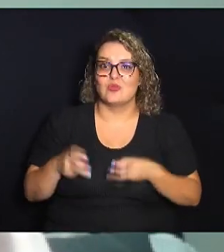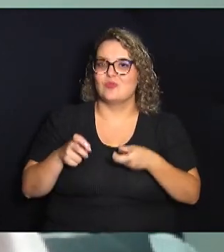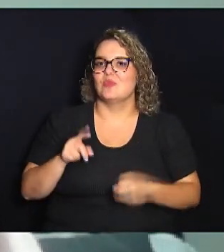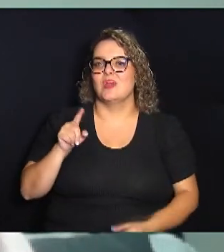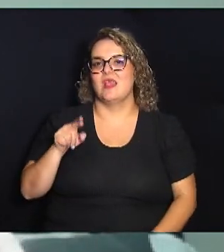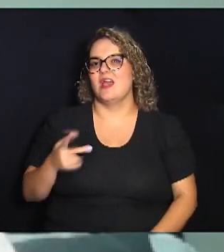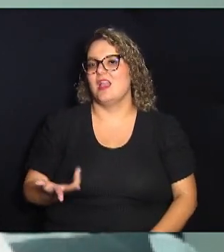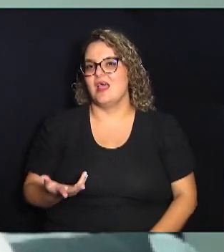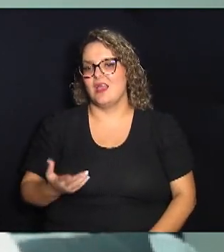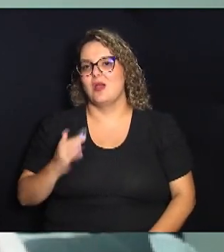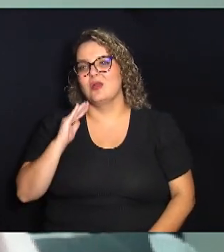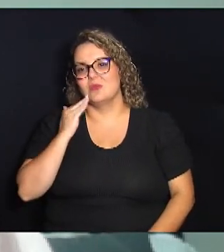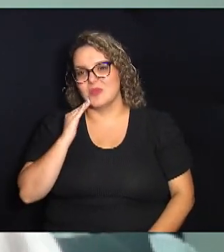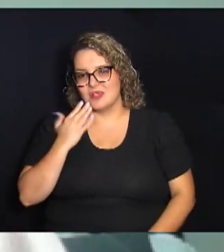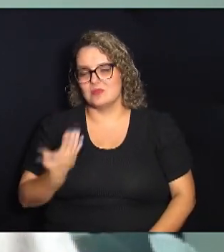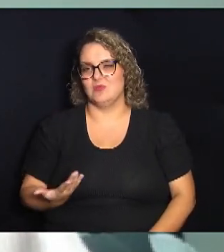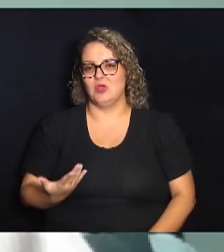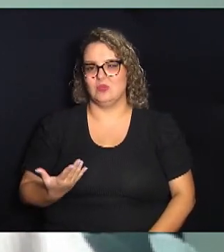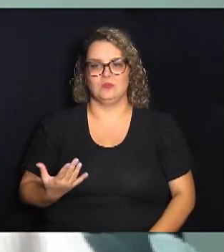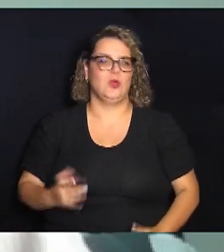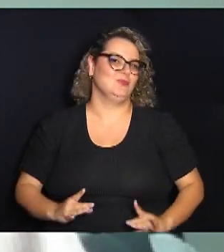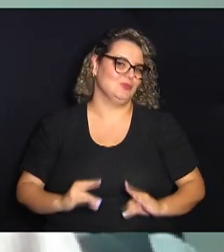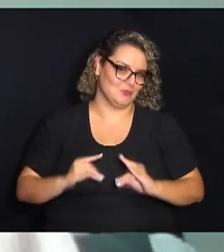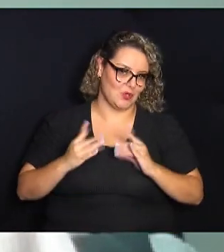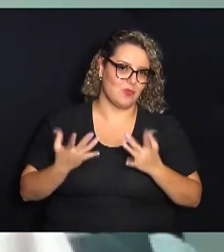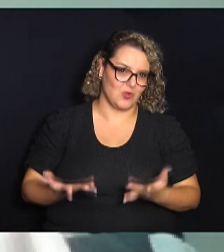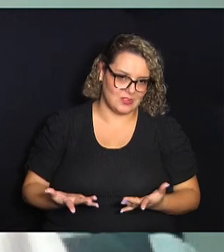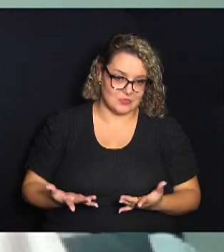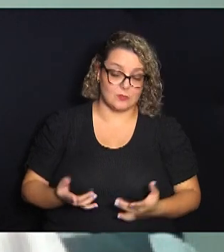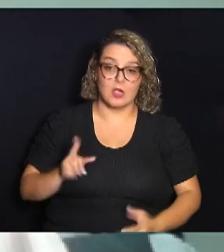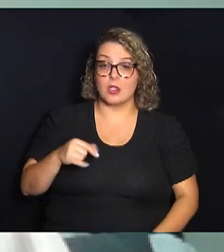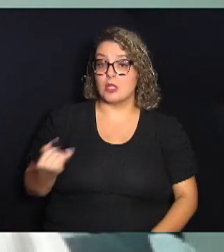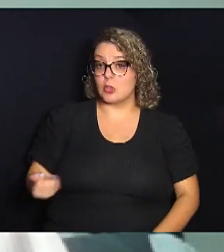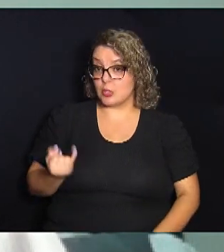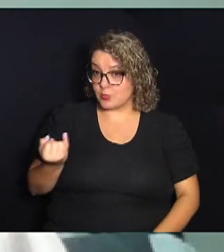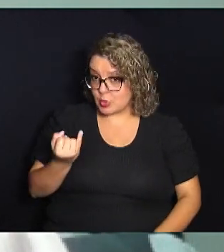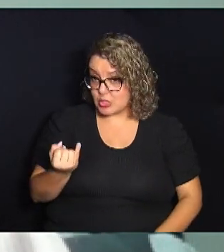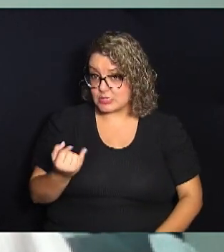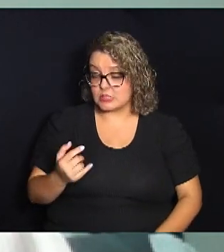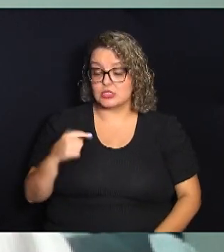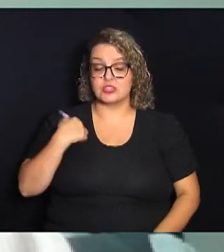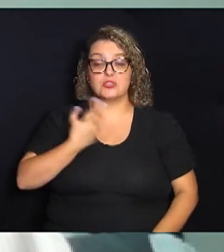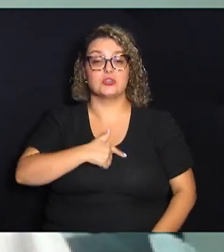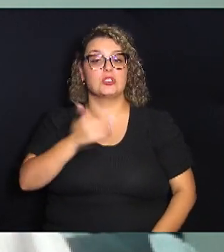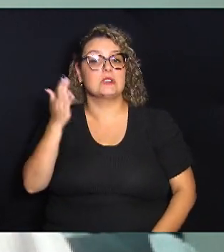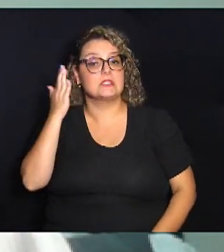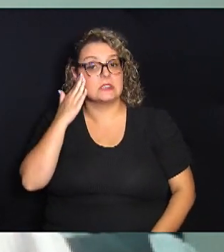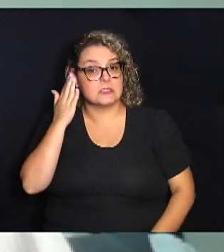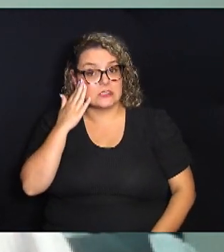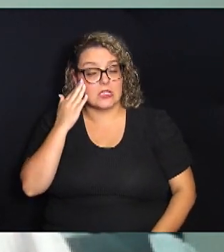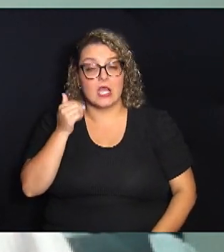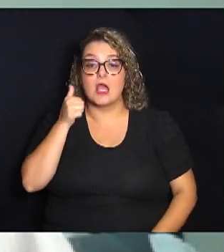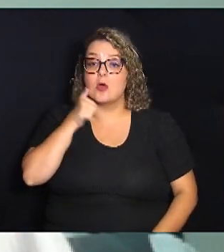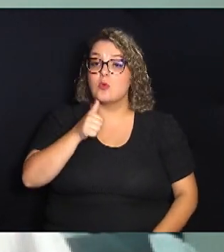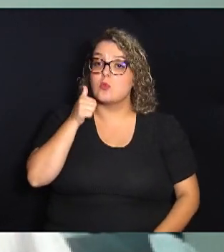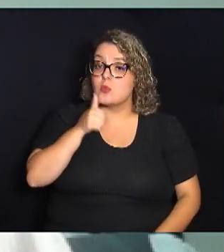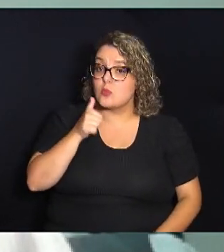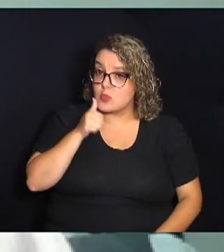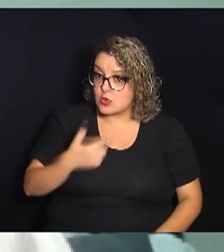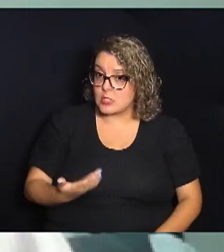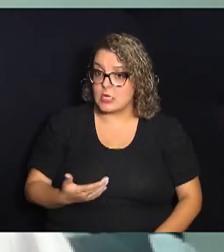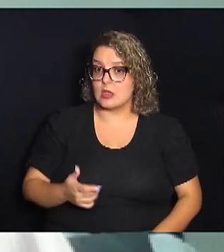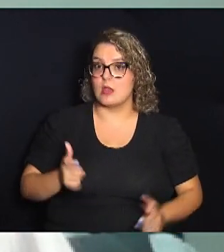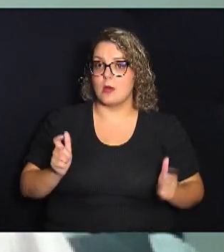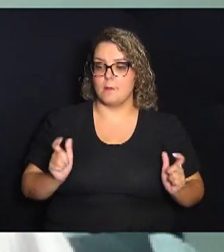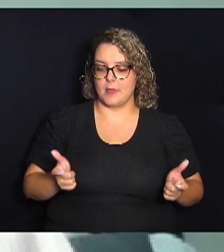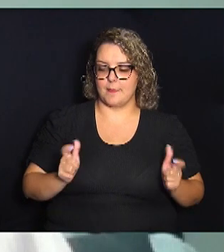pode ser uma deficiência já dos seus hormônios. Então é importante que a gente entenda que a mulher, ela vai